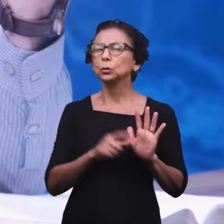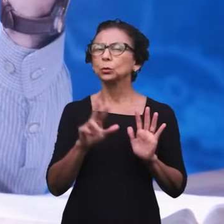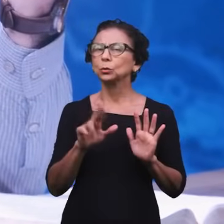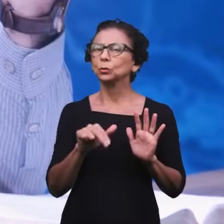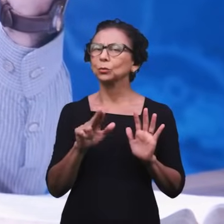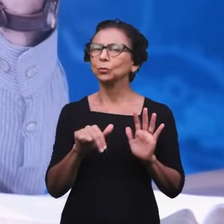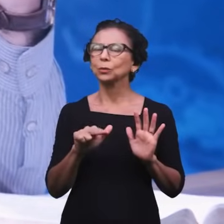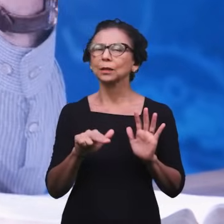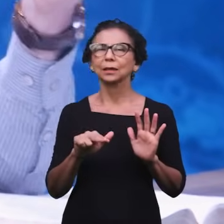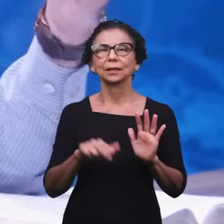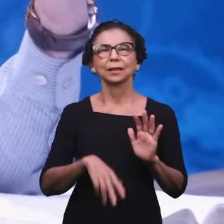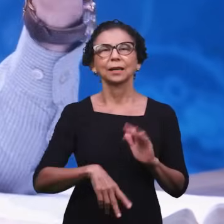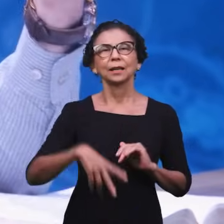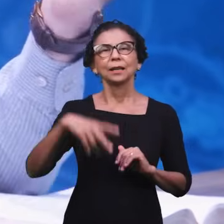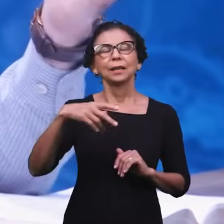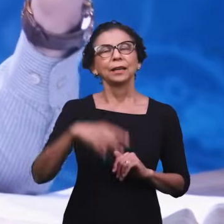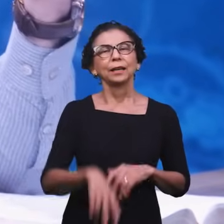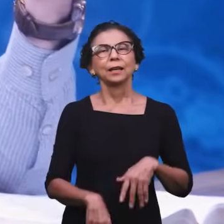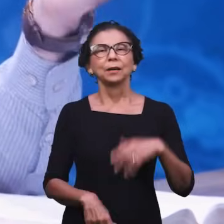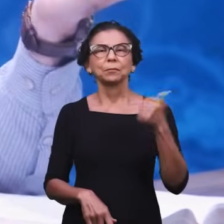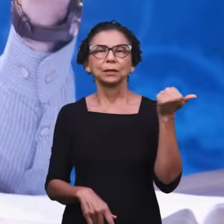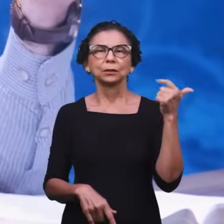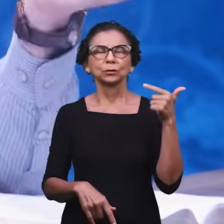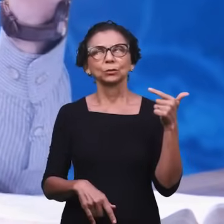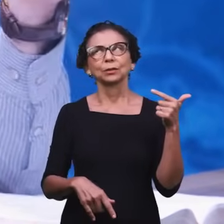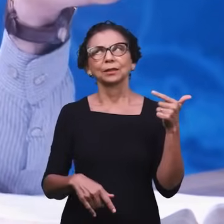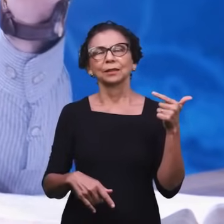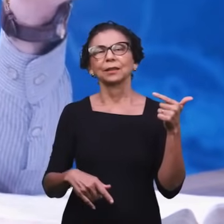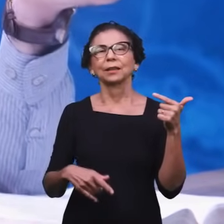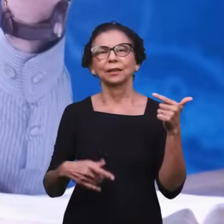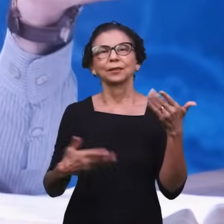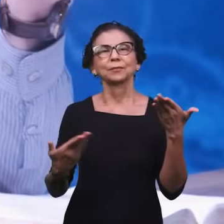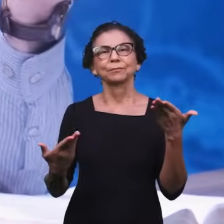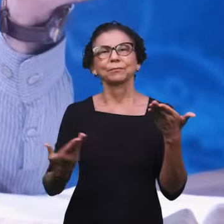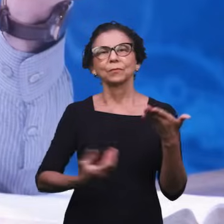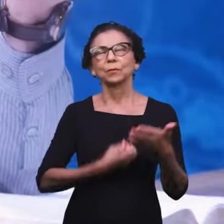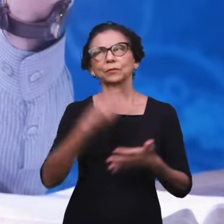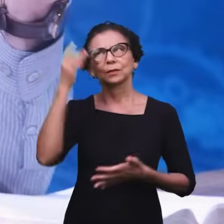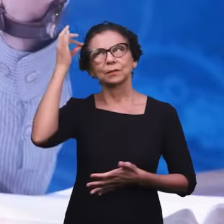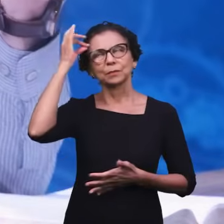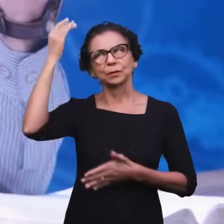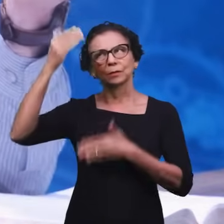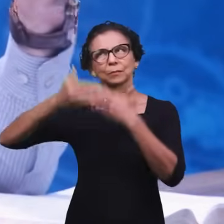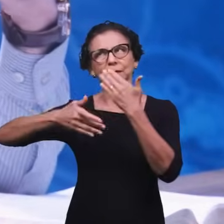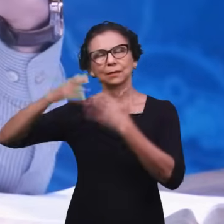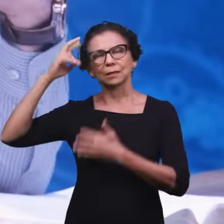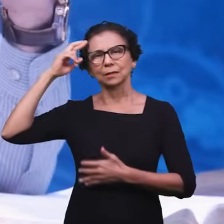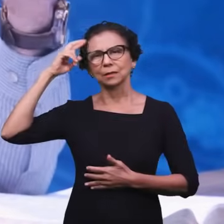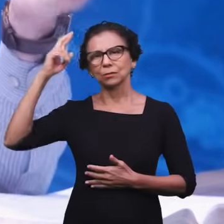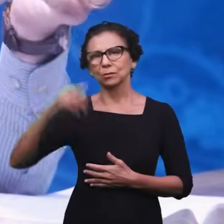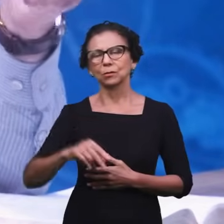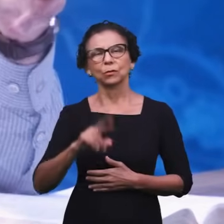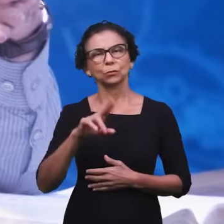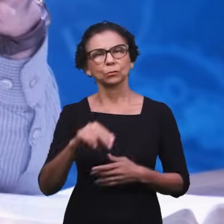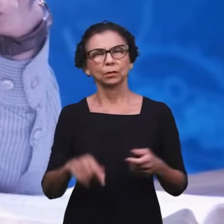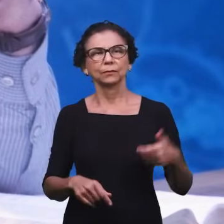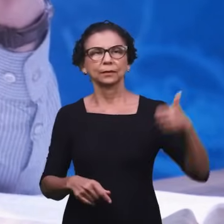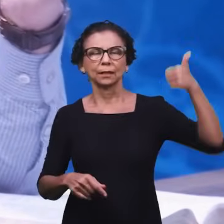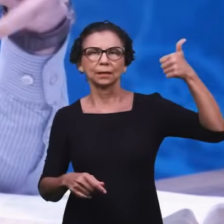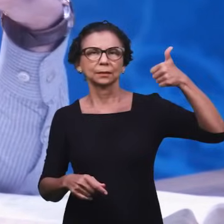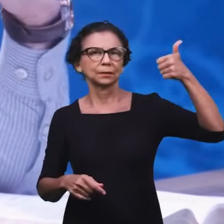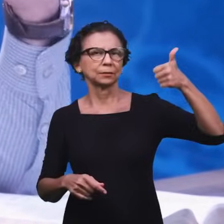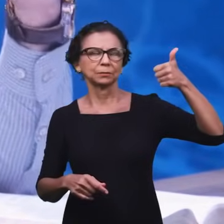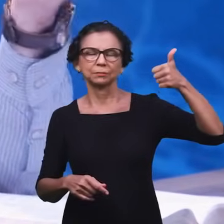reproduzir aquilo que o servo de Deus pode viver na presença do Senhor. Exatamente. Né, que é a ação da obra redentora, né,